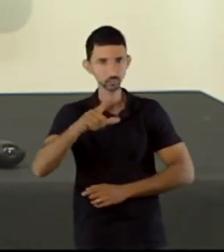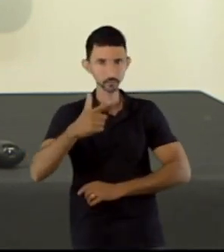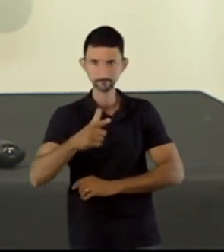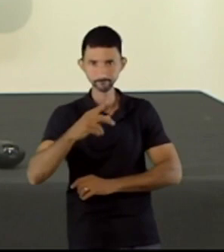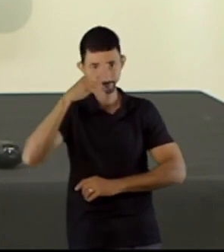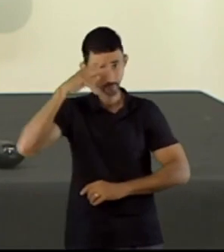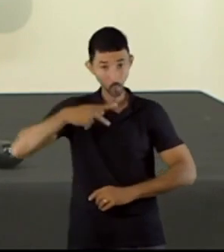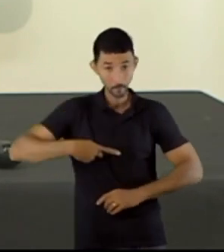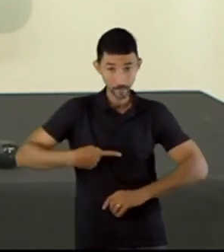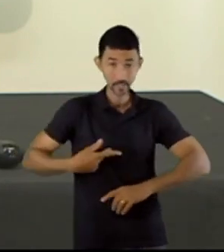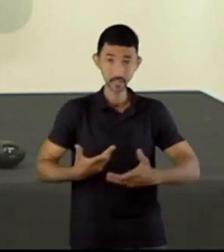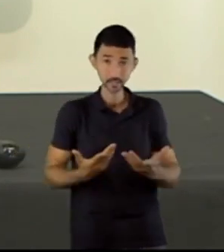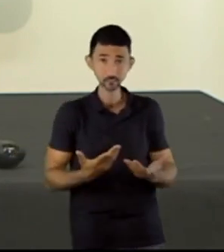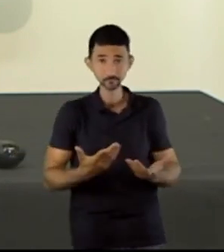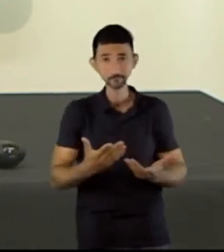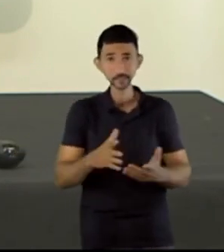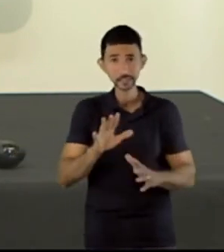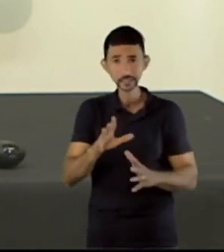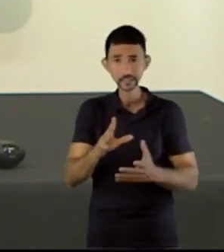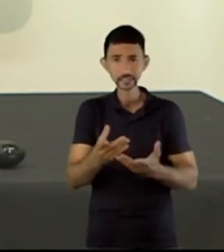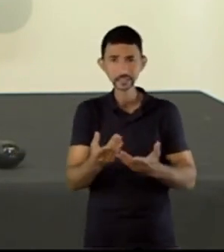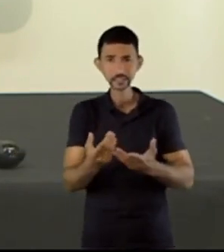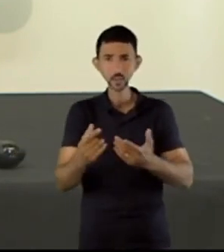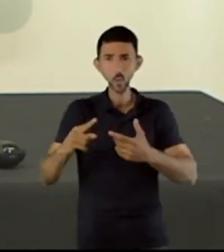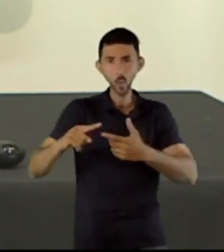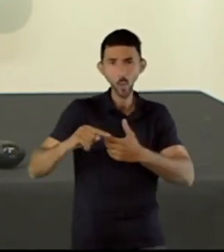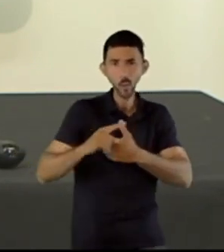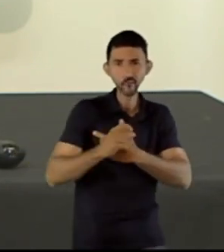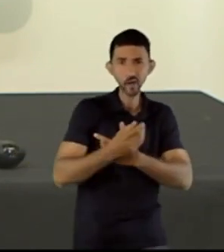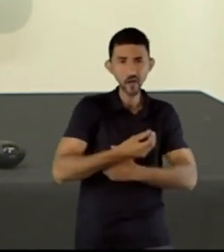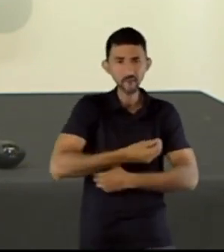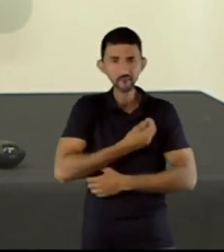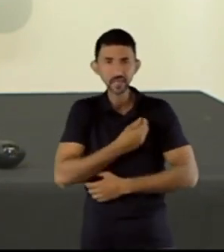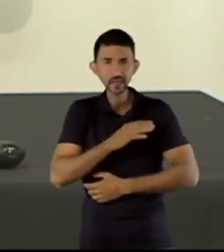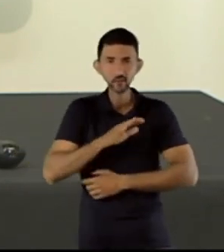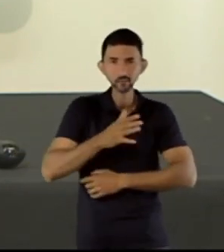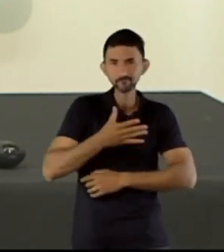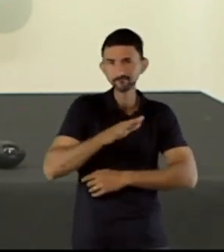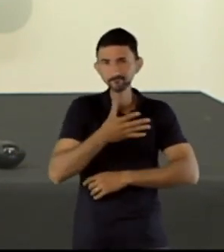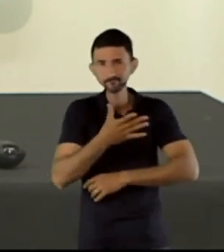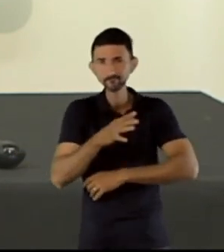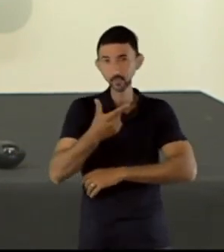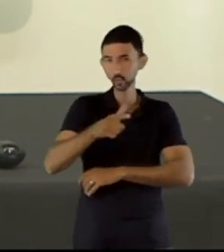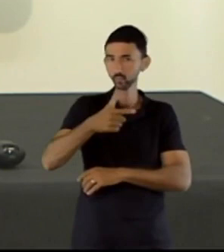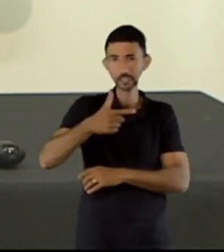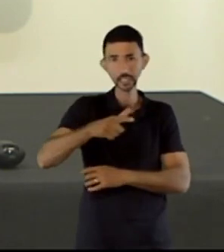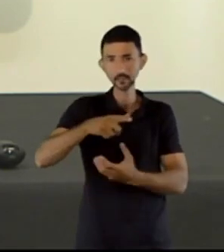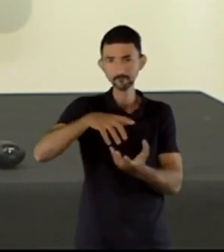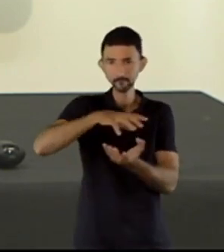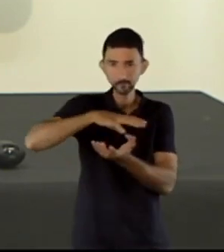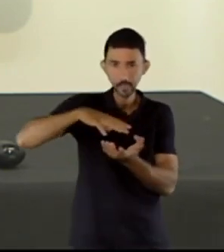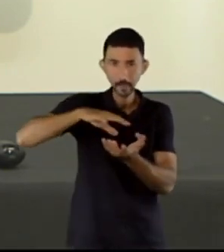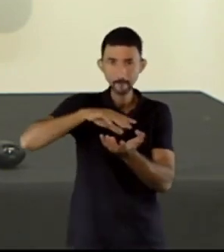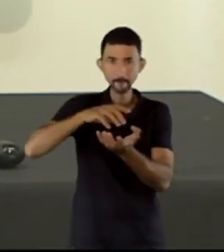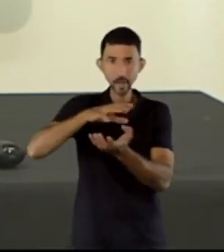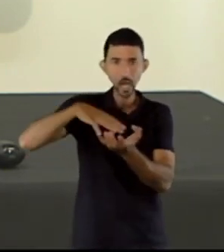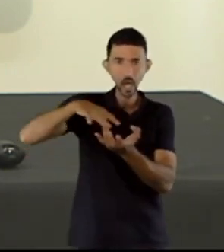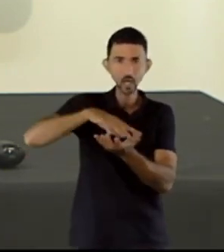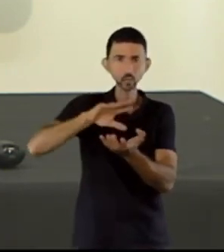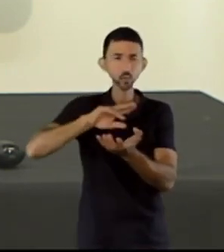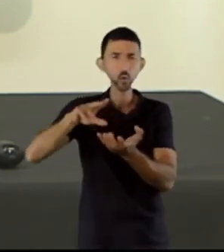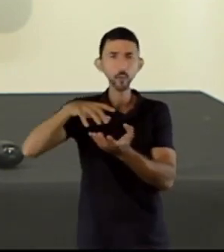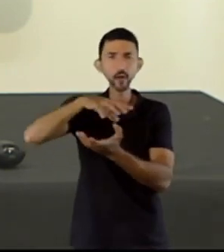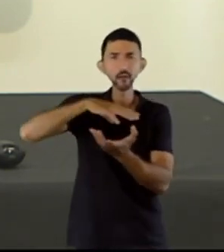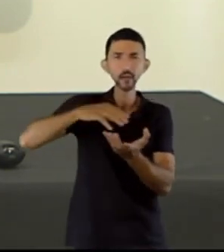ainda. Seres vivos, tecnicamente, ainda não existiam nessa Terra que nós vamos chamar de Terra primitiva. Tudo